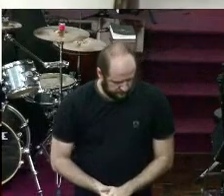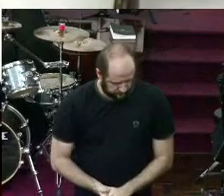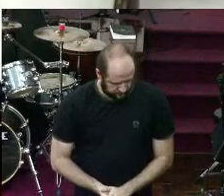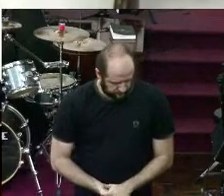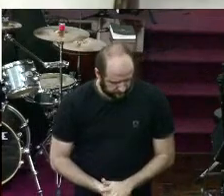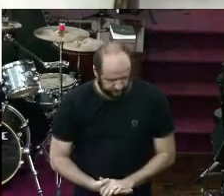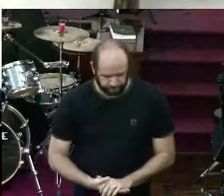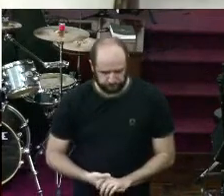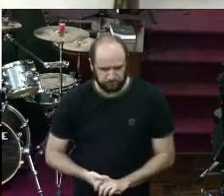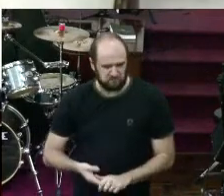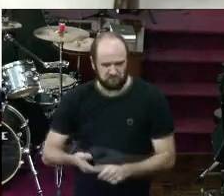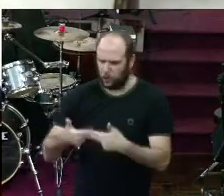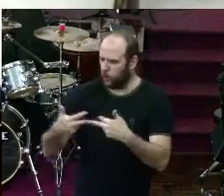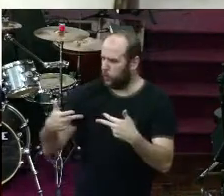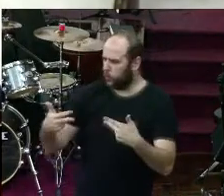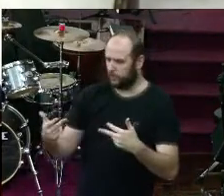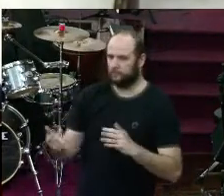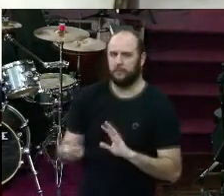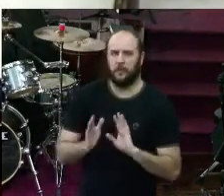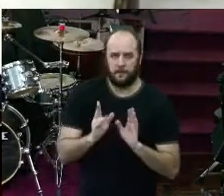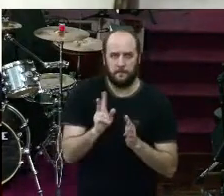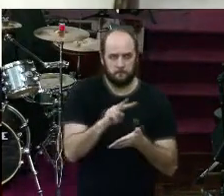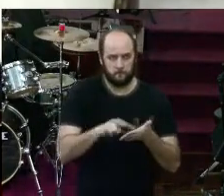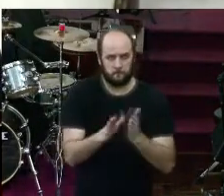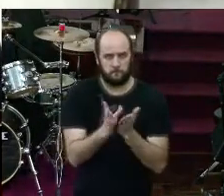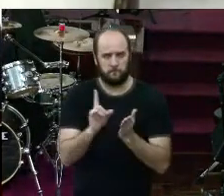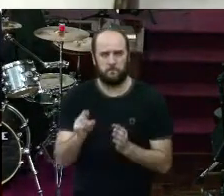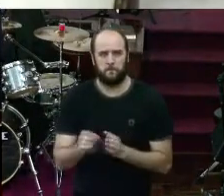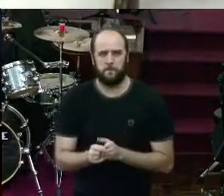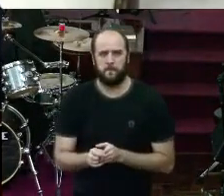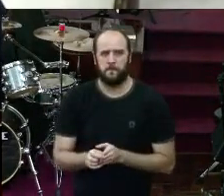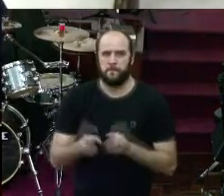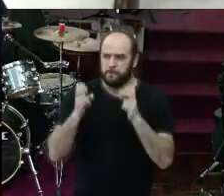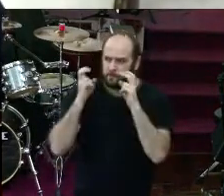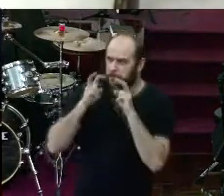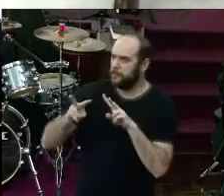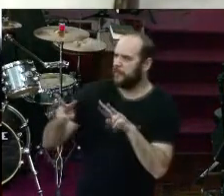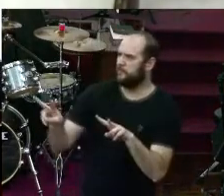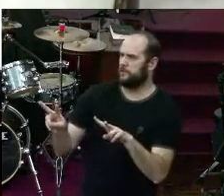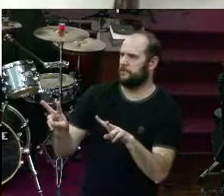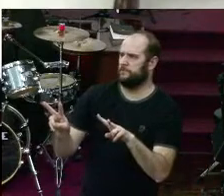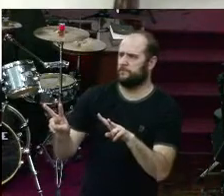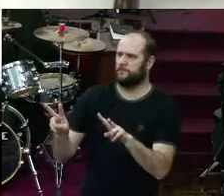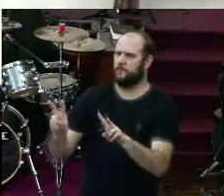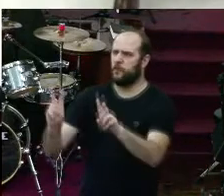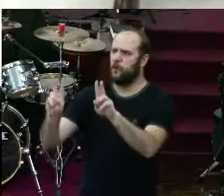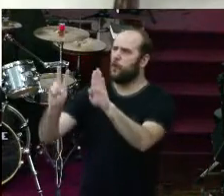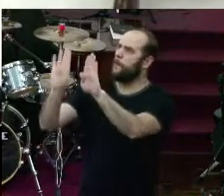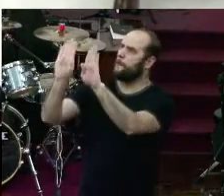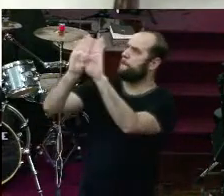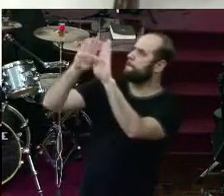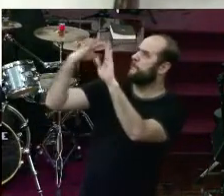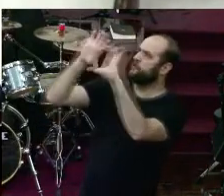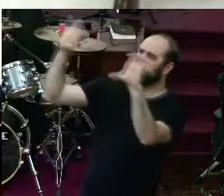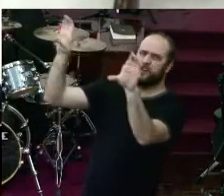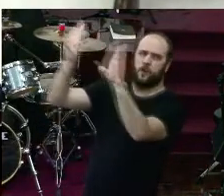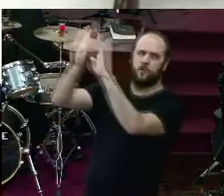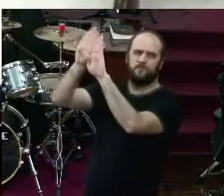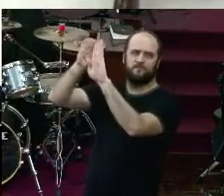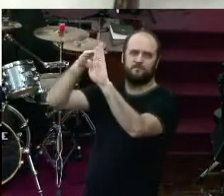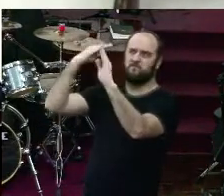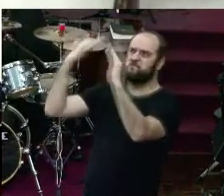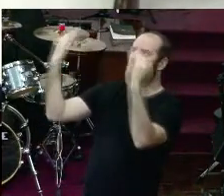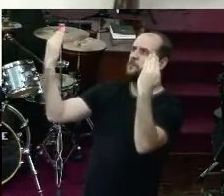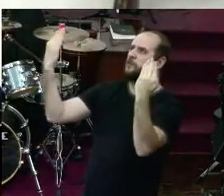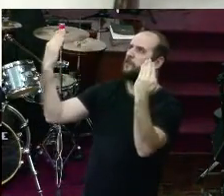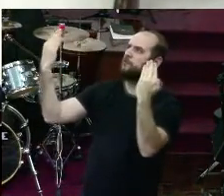Depois dessas coisas, olhei, e eis não somente uma porta aberta no céu, como também a primeira